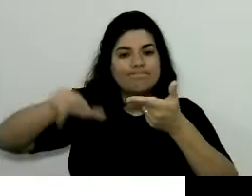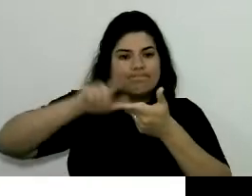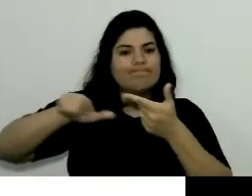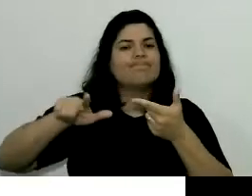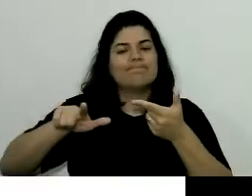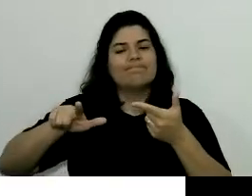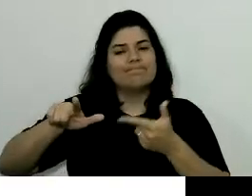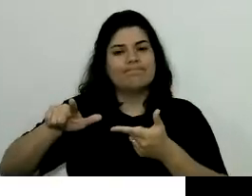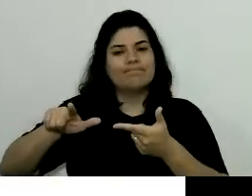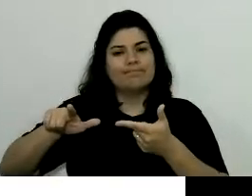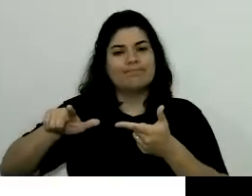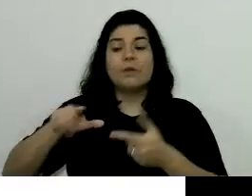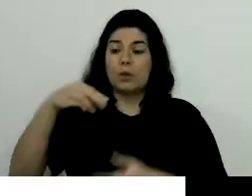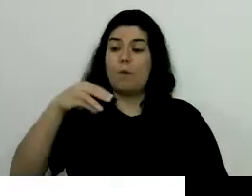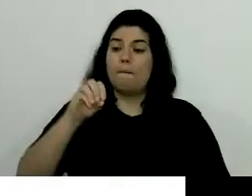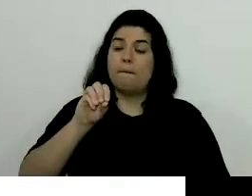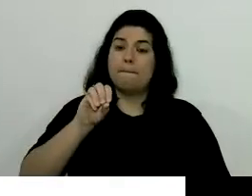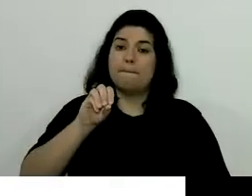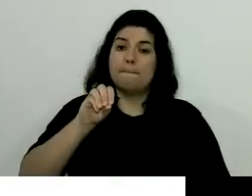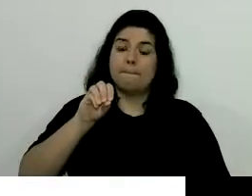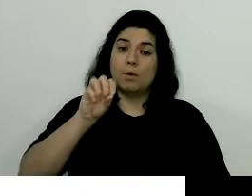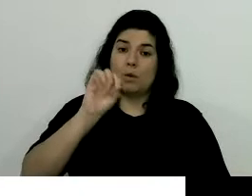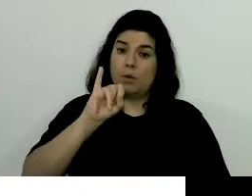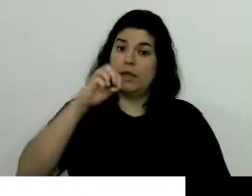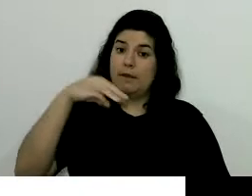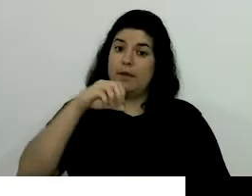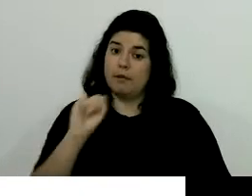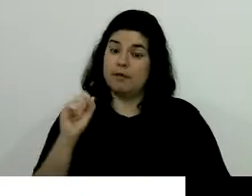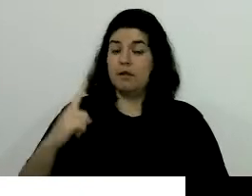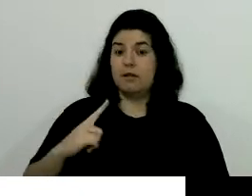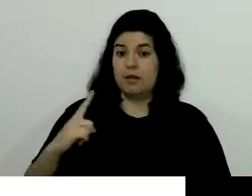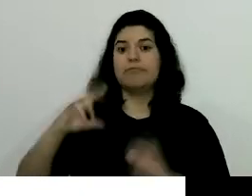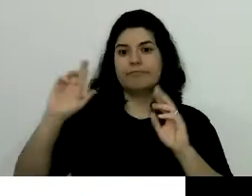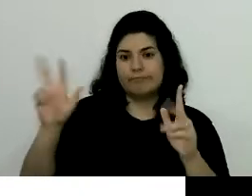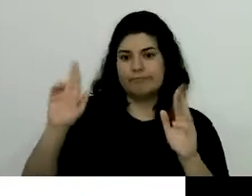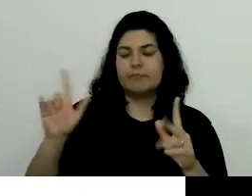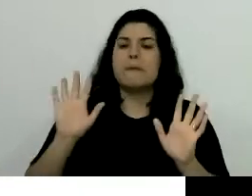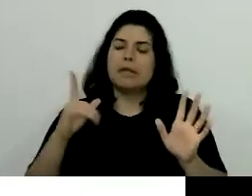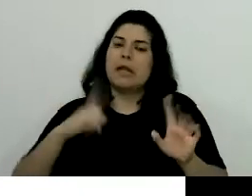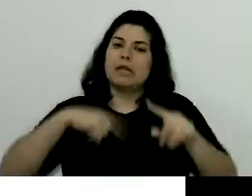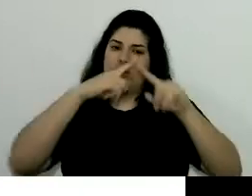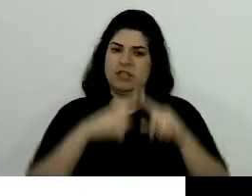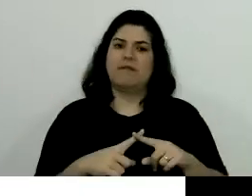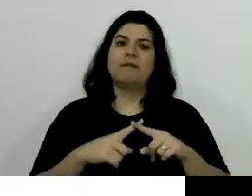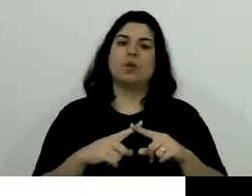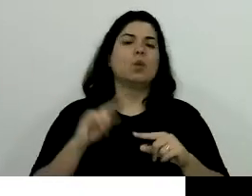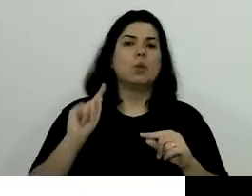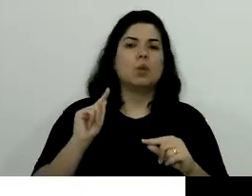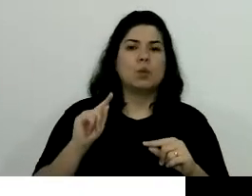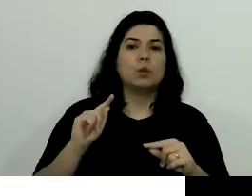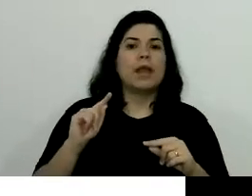né? O Moreira Salles tem uma situação diferente nesse sentido, mas isso é um desafio que envolve